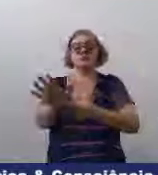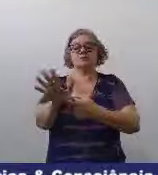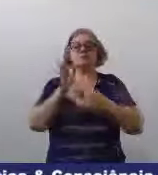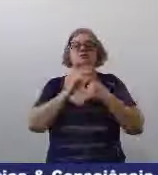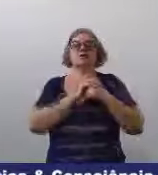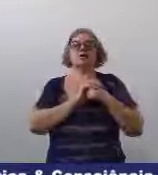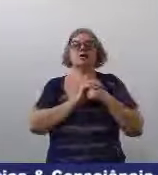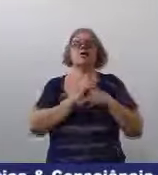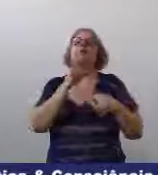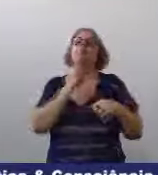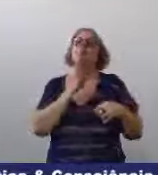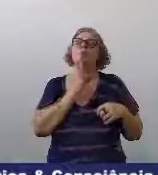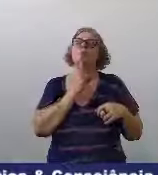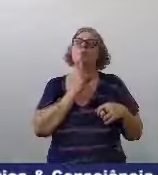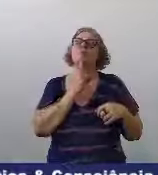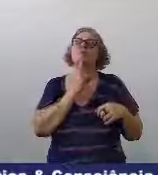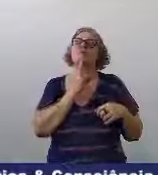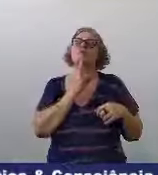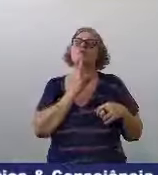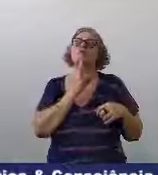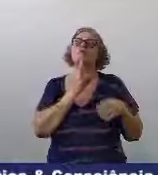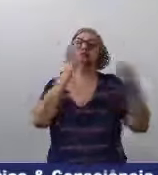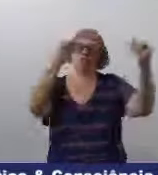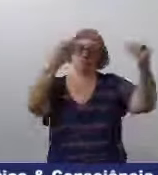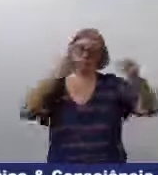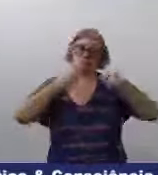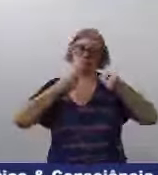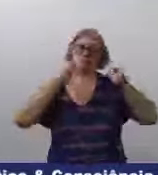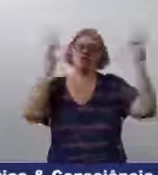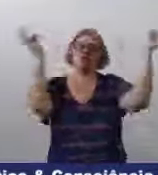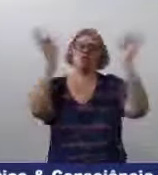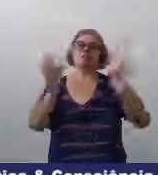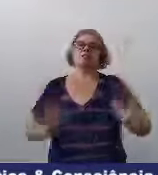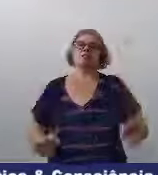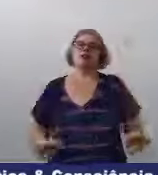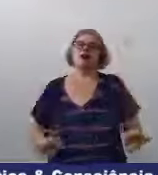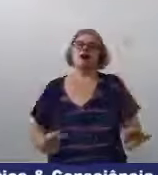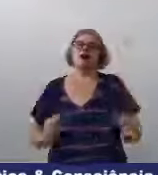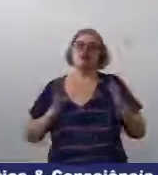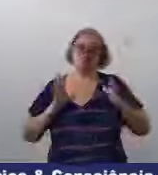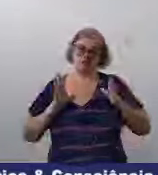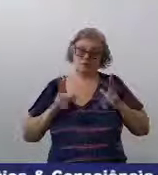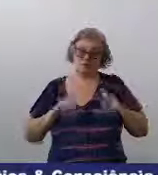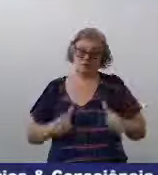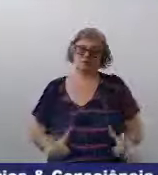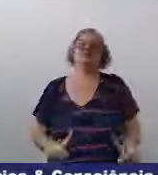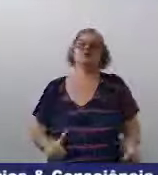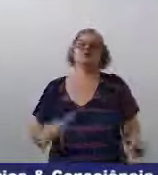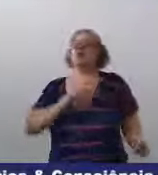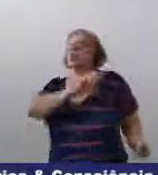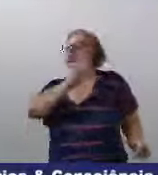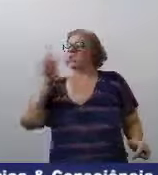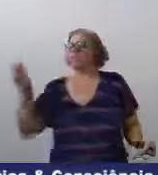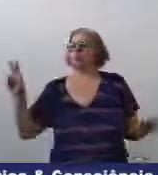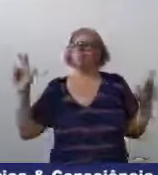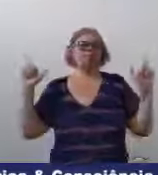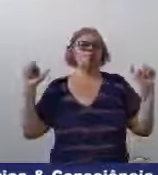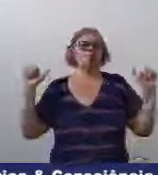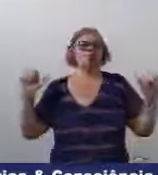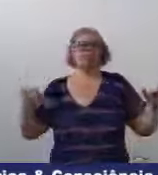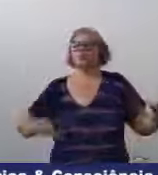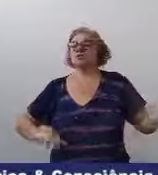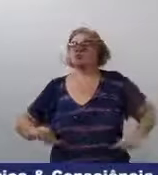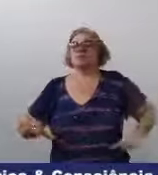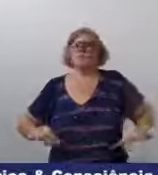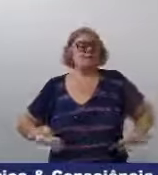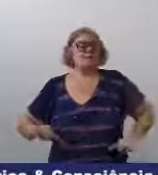de mostrar que o conhecimento deve servir para nos trazer felicidade, harmonia e não sofrimento. Um